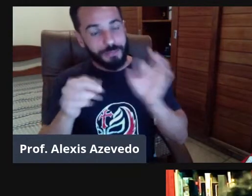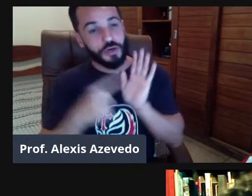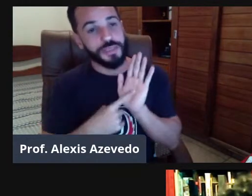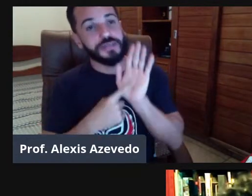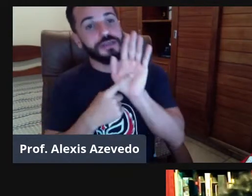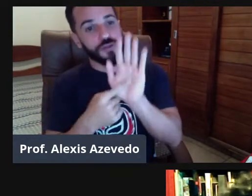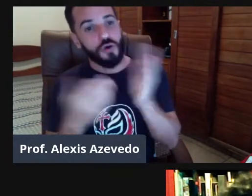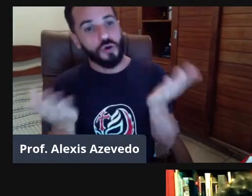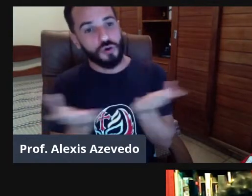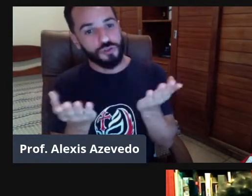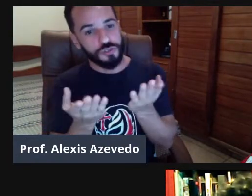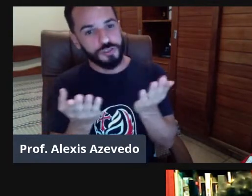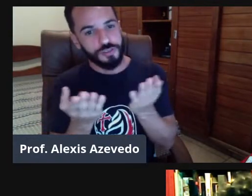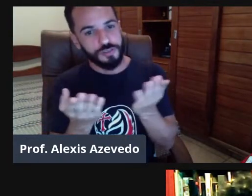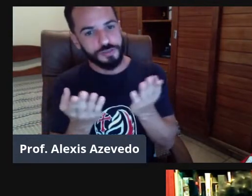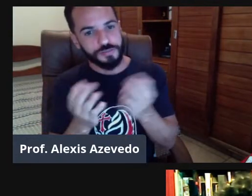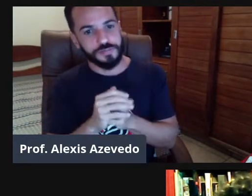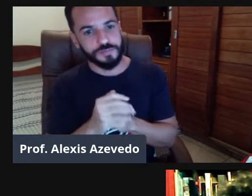sobre o